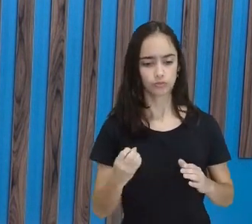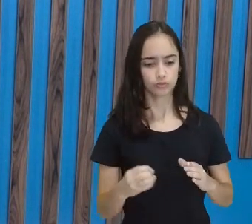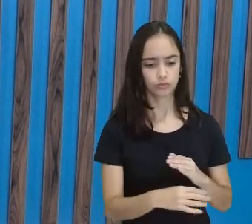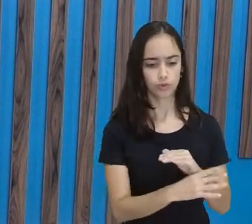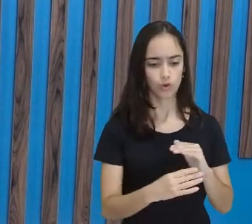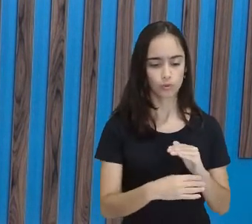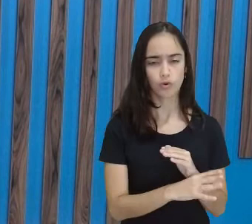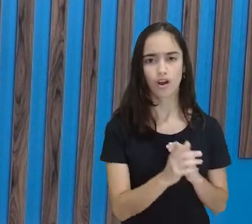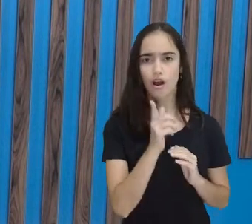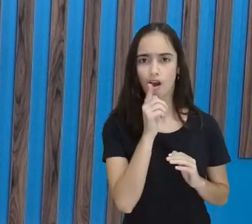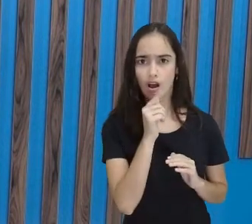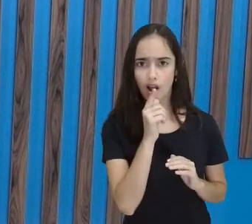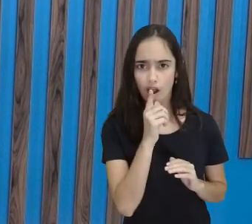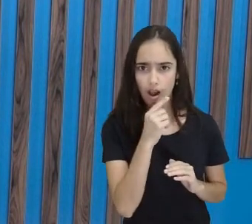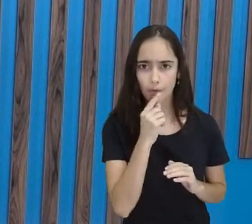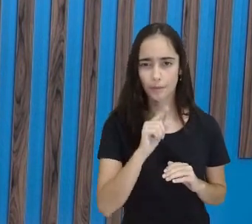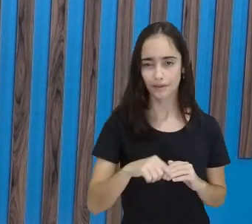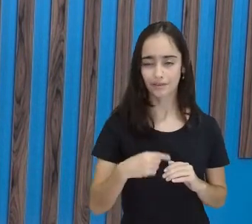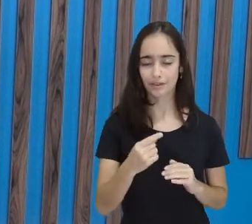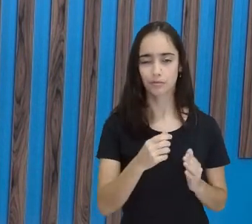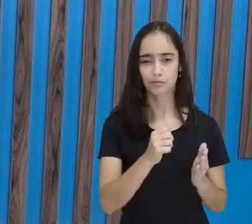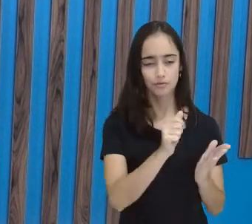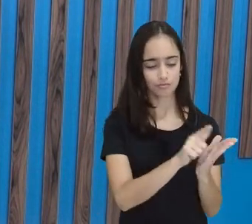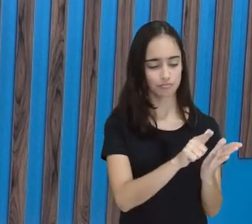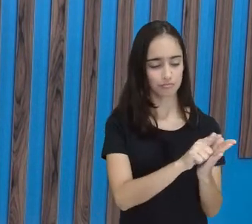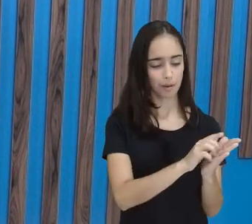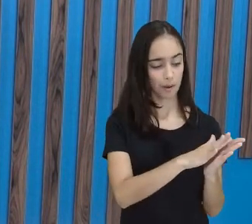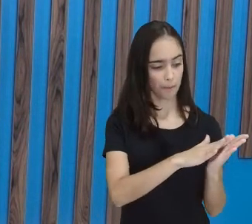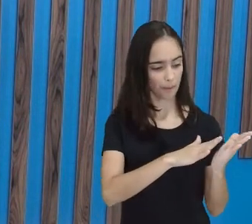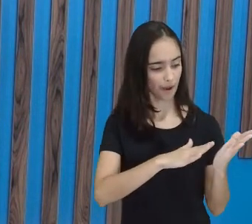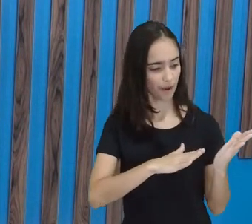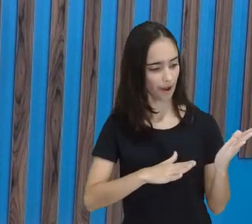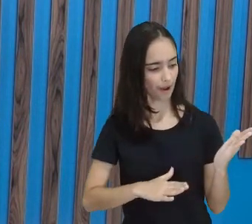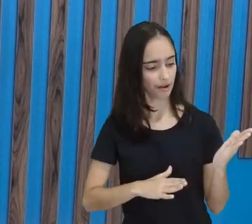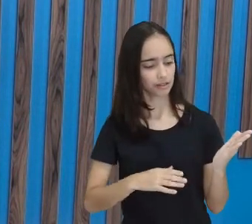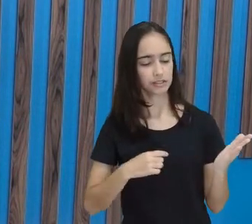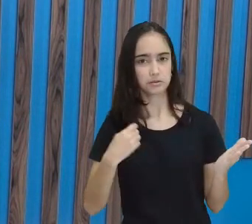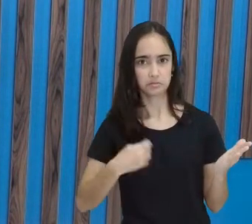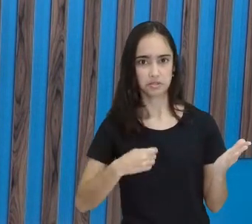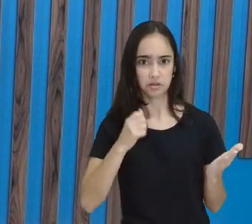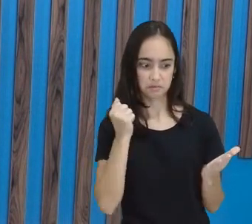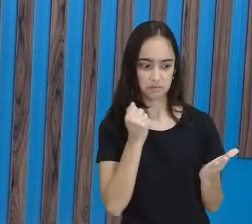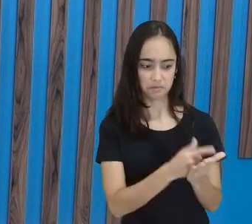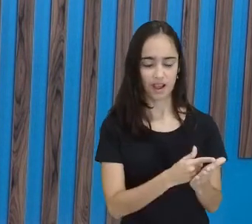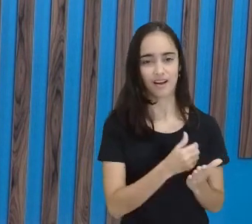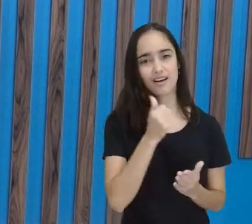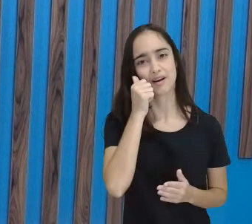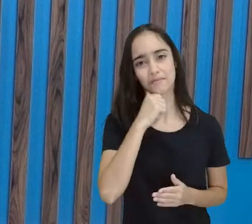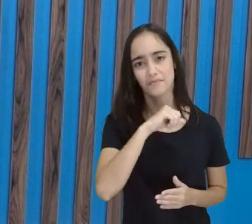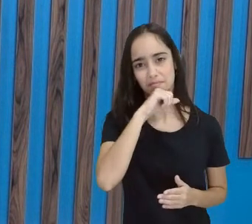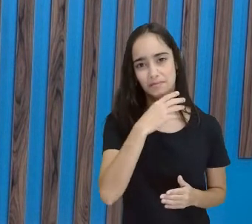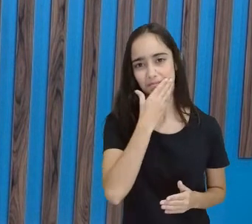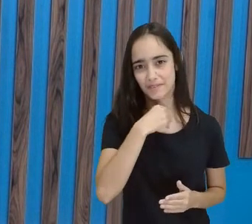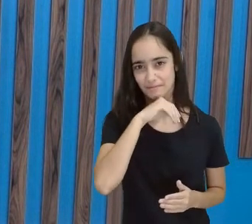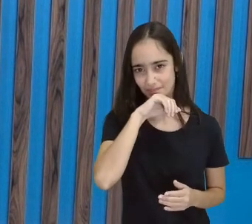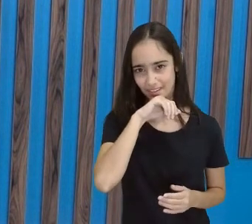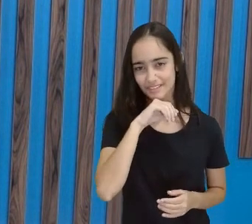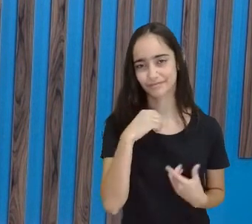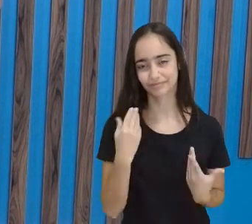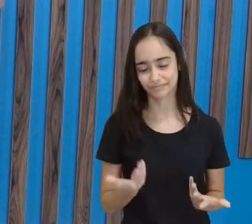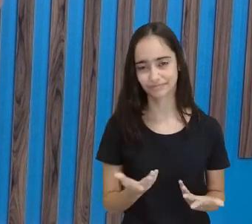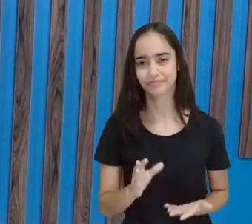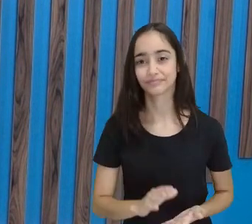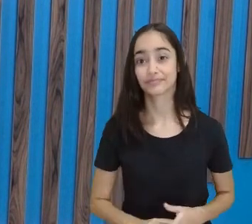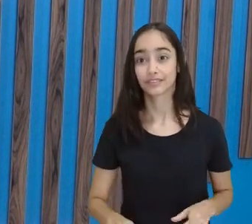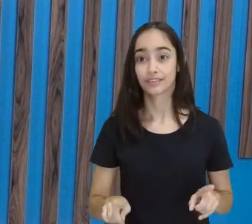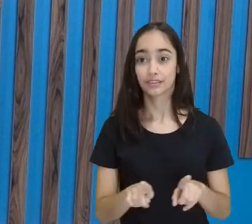casa, para depois chegar a continha ali, aquela taxa que mamãe e papai pagam mensalmente, tá certo? Nós temos